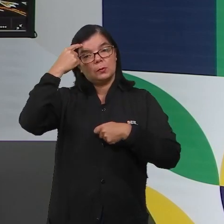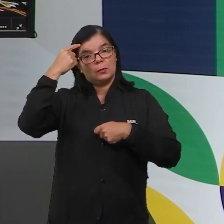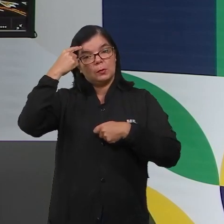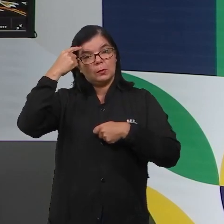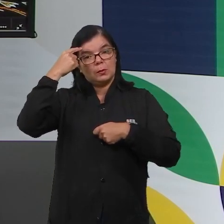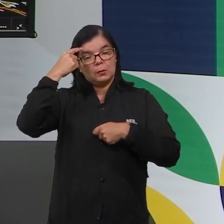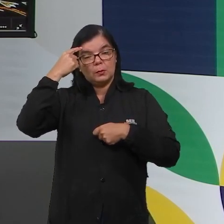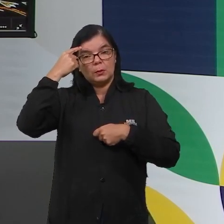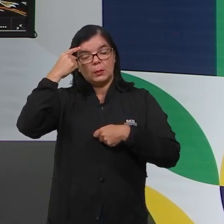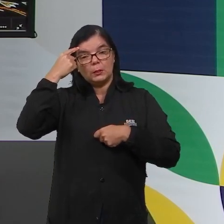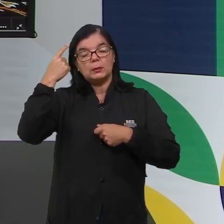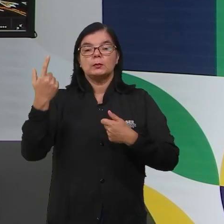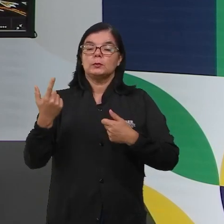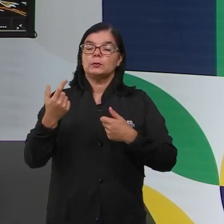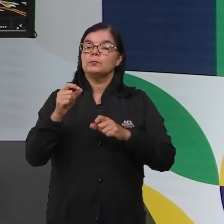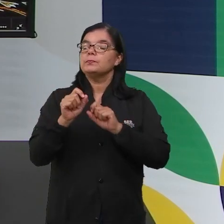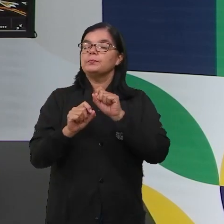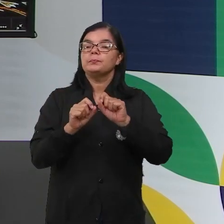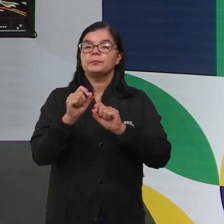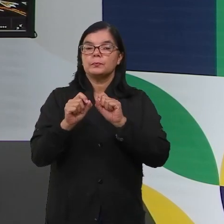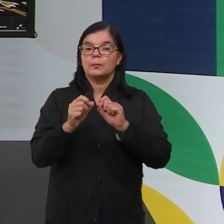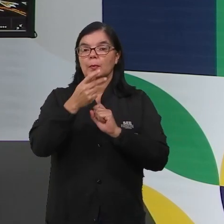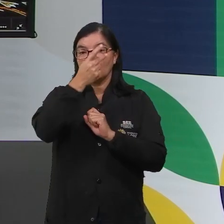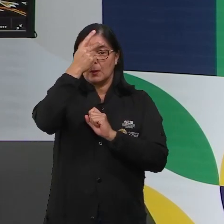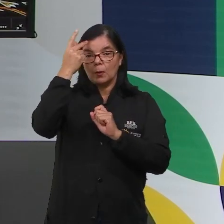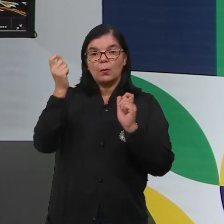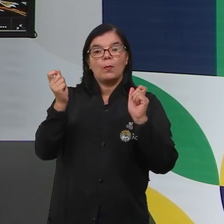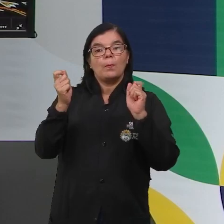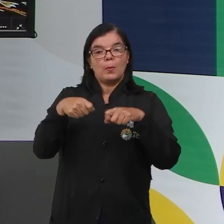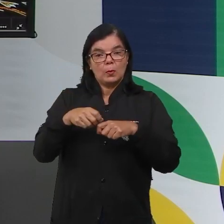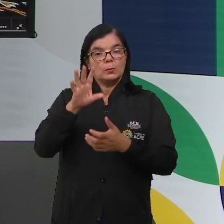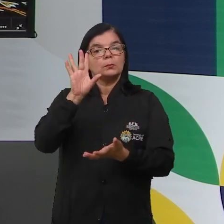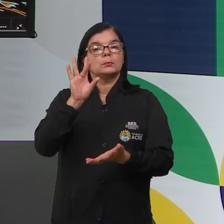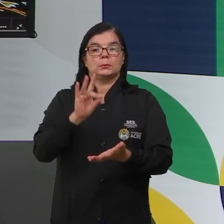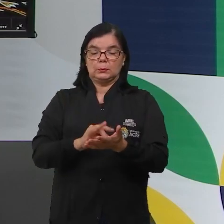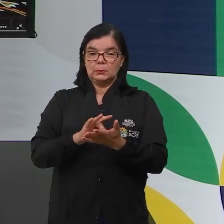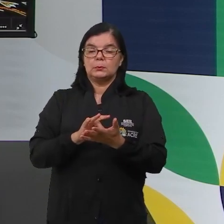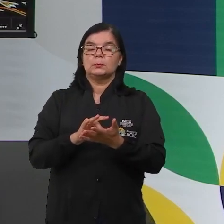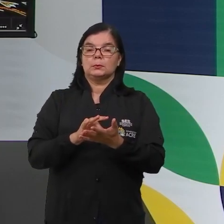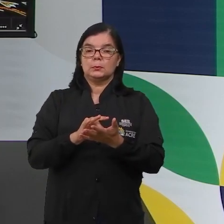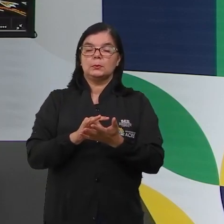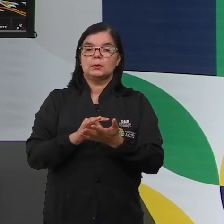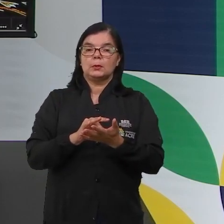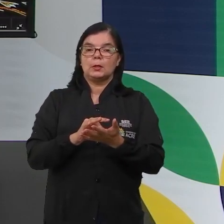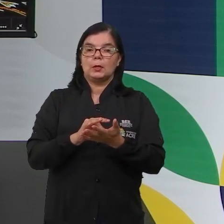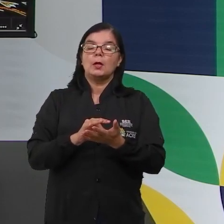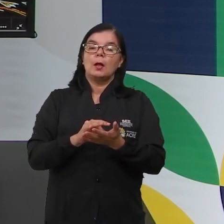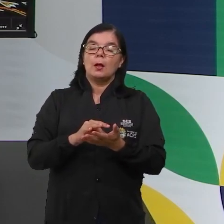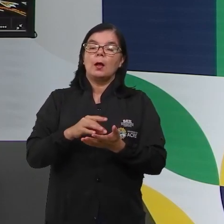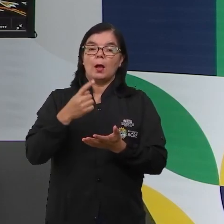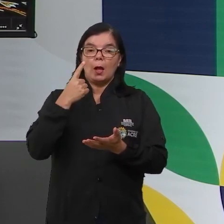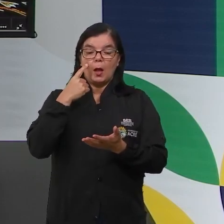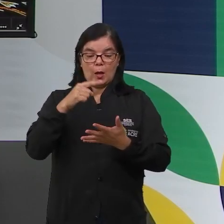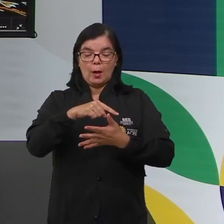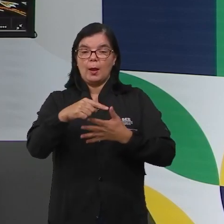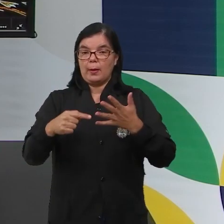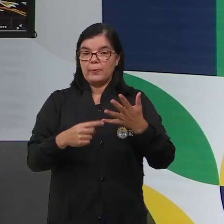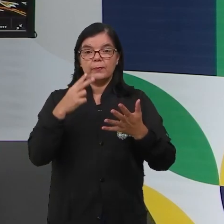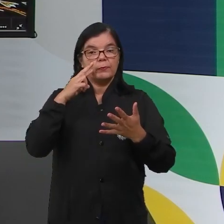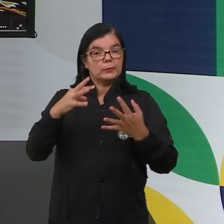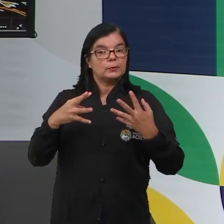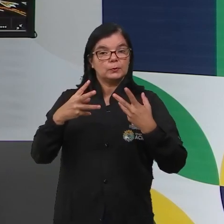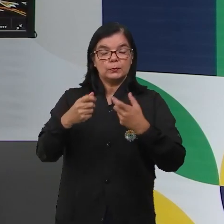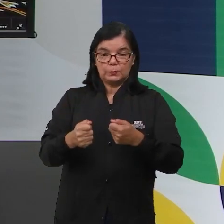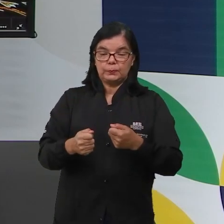pensadas em um formato em que as pessoas possam de fato acionar os 5 sentidos.